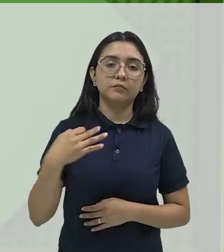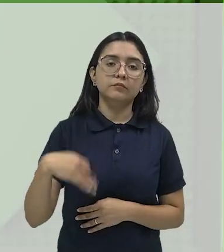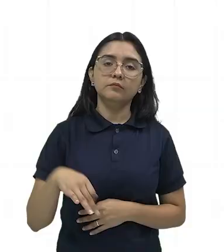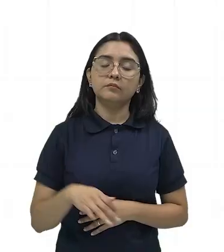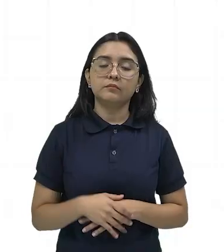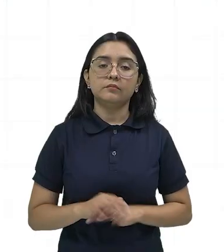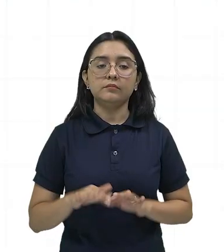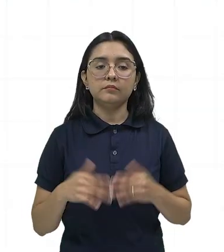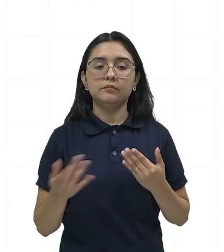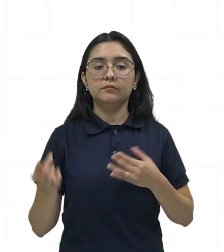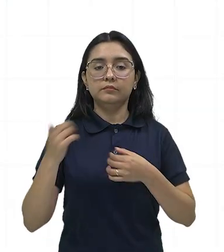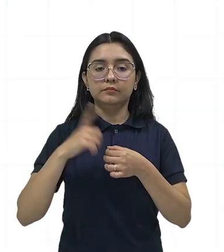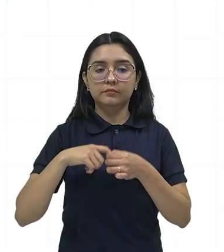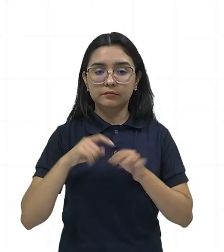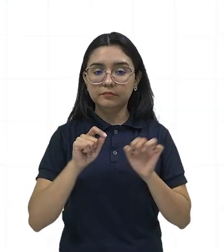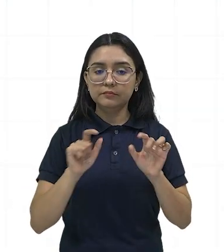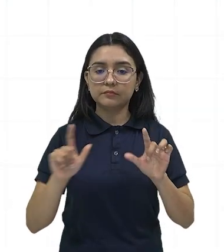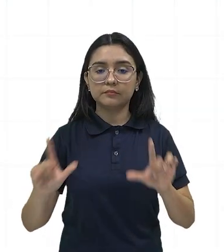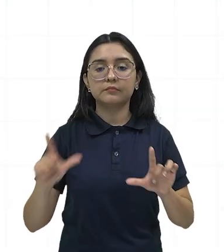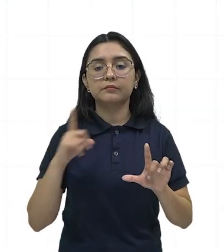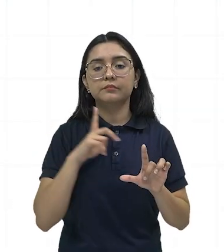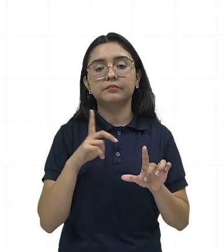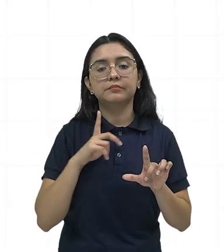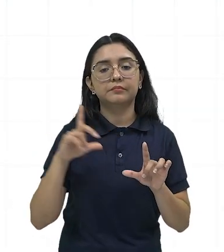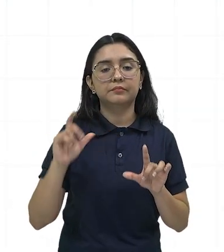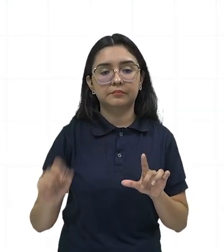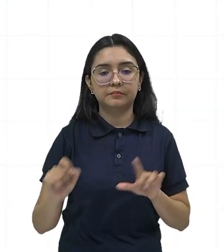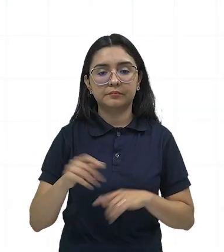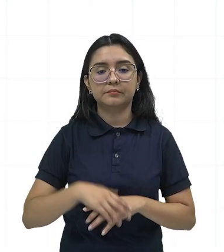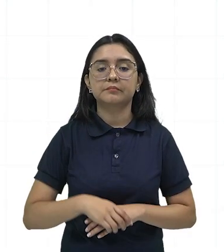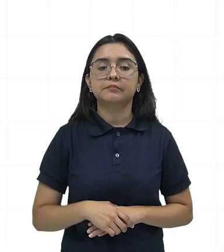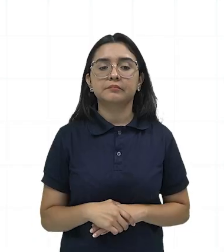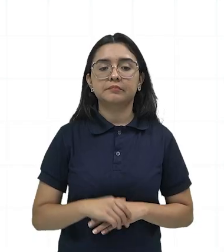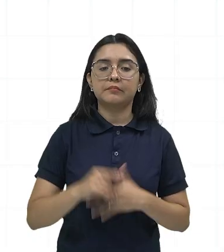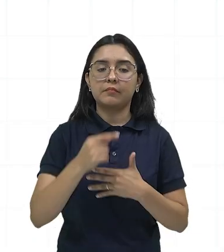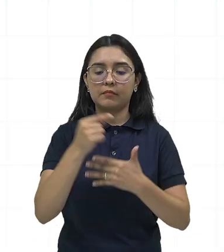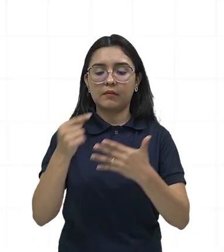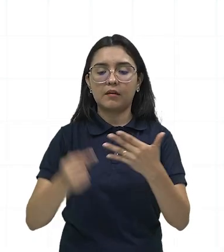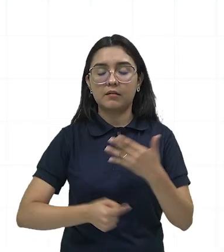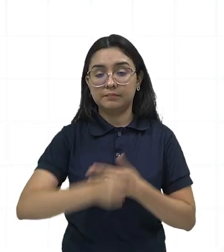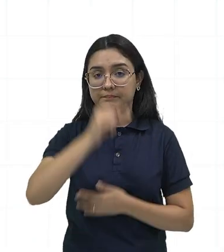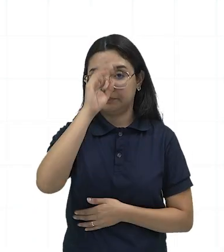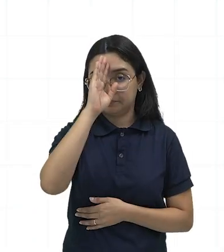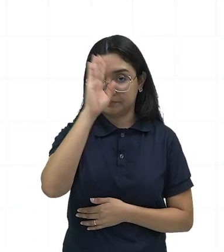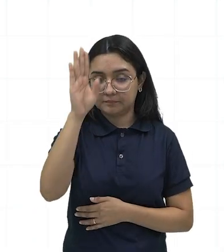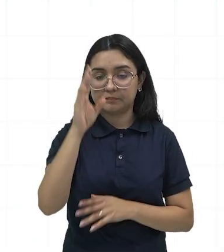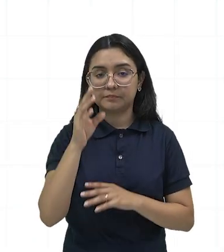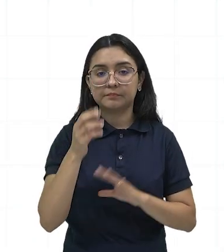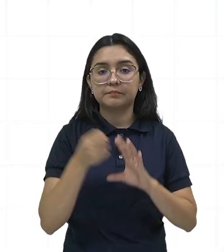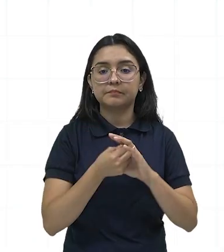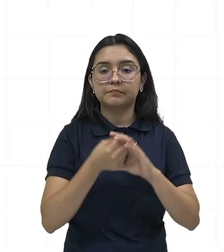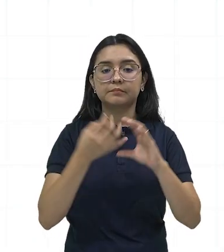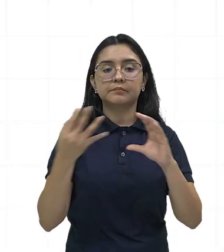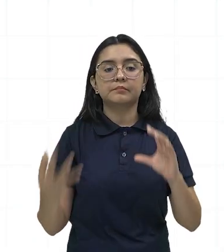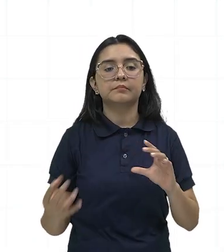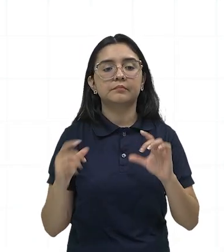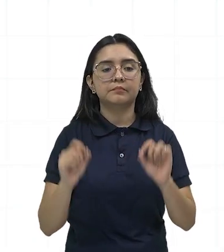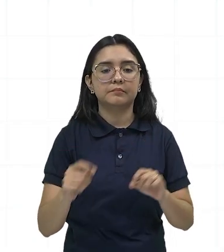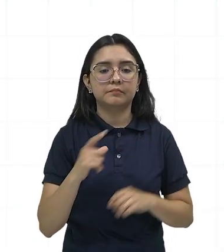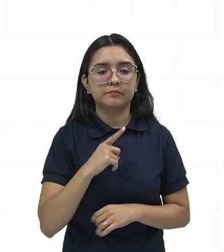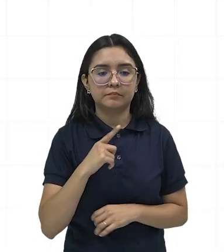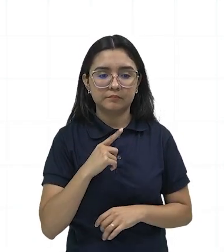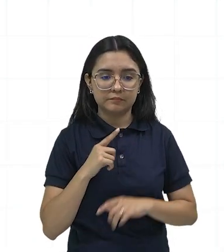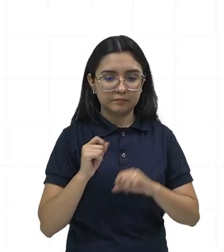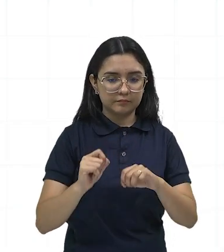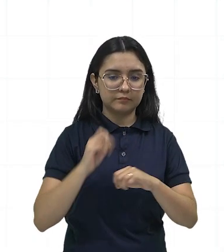certo? E voltando aí na nossa cartela, nós temos que suas principais características são a abundância de